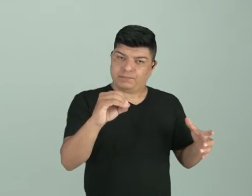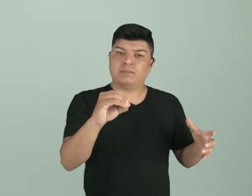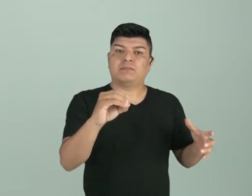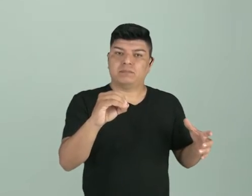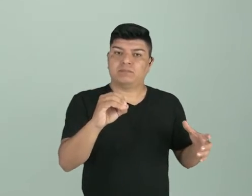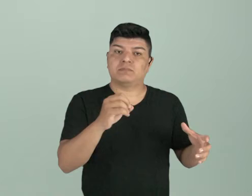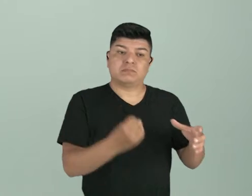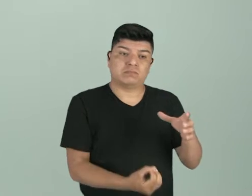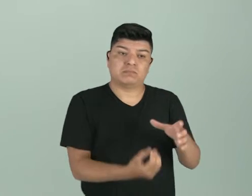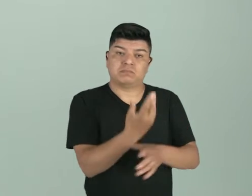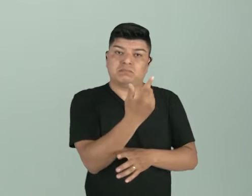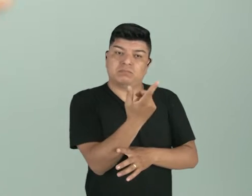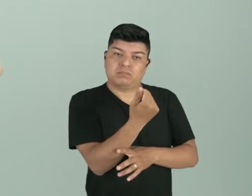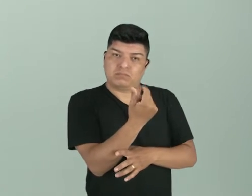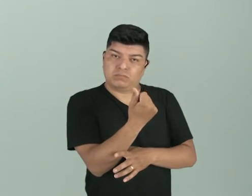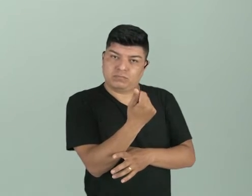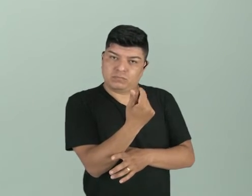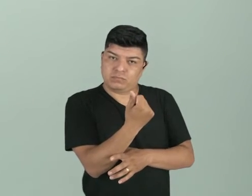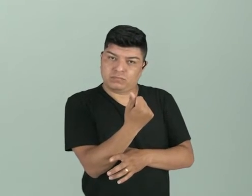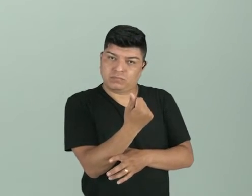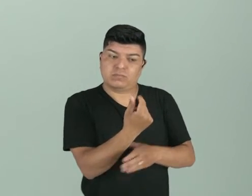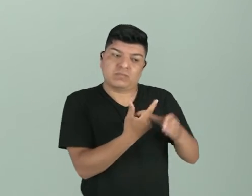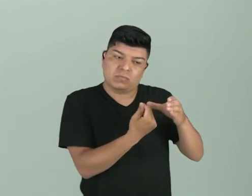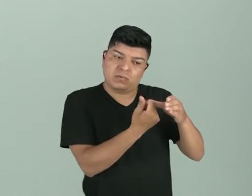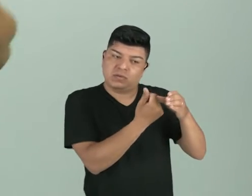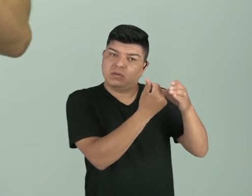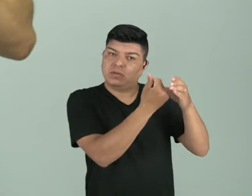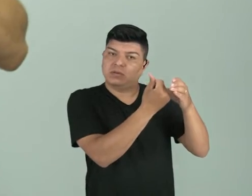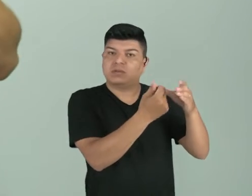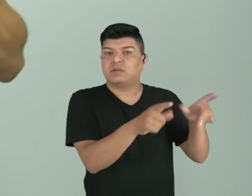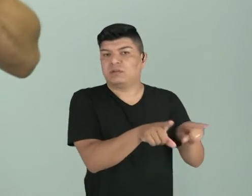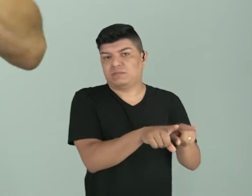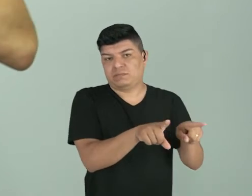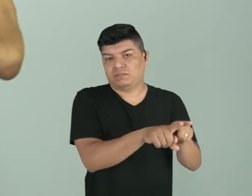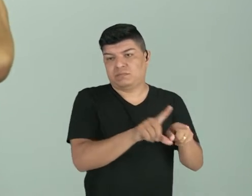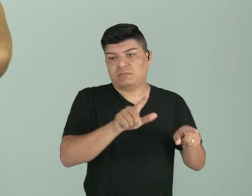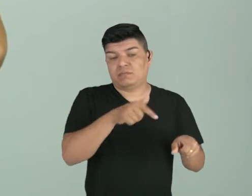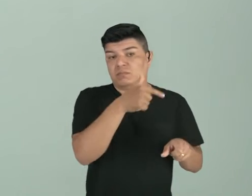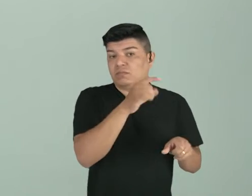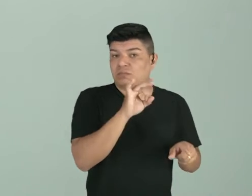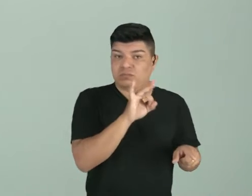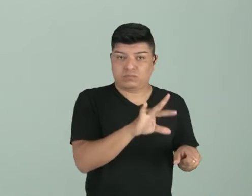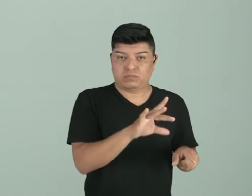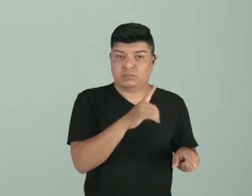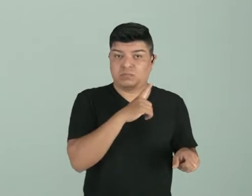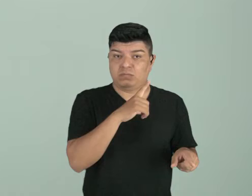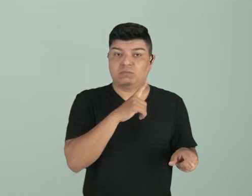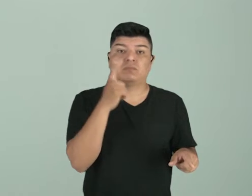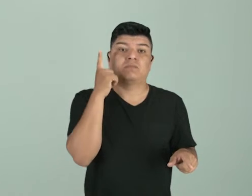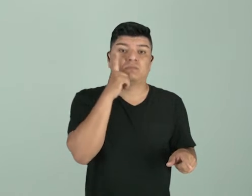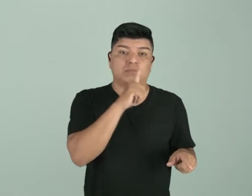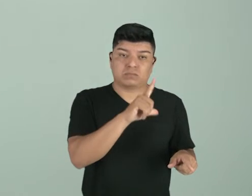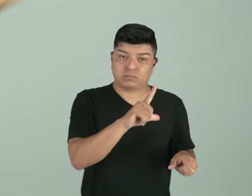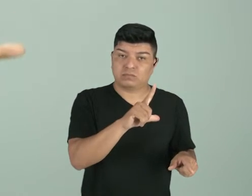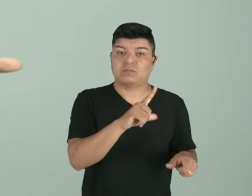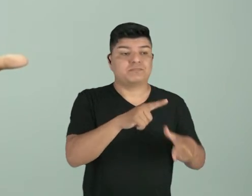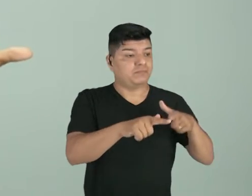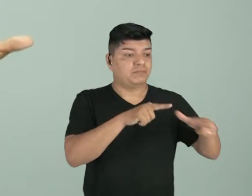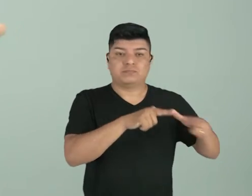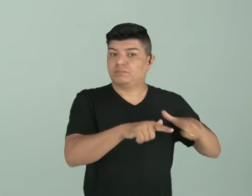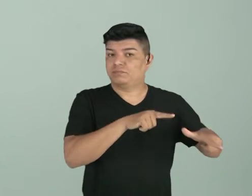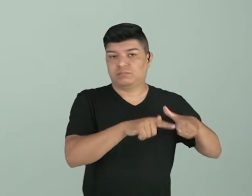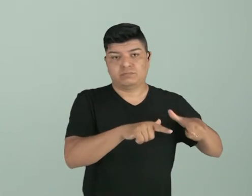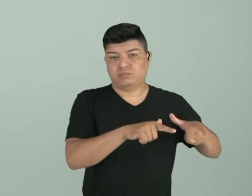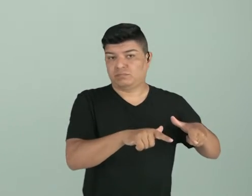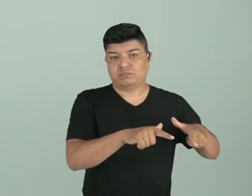são geradores de lucro, geradores de capital. O proletariado, ele somente tem a sua capacidade em